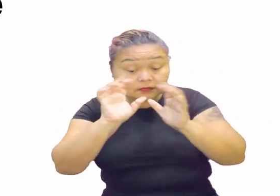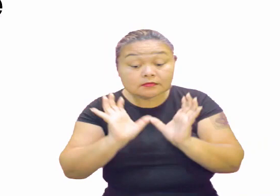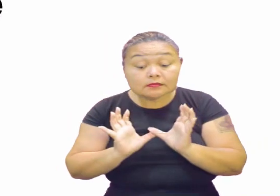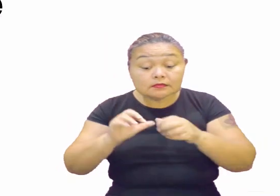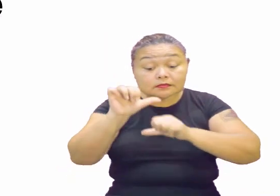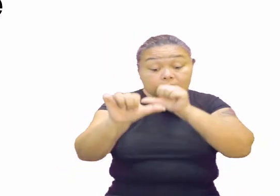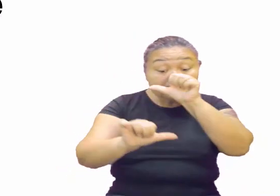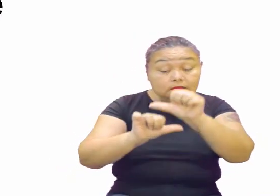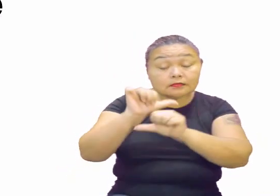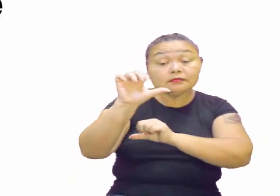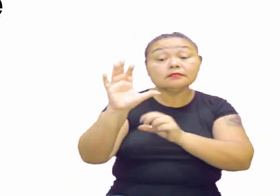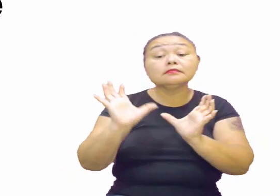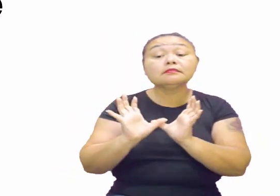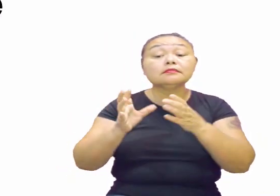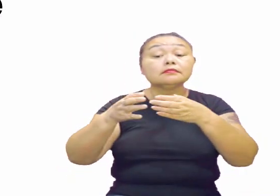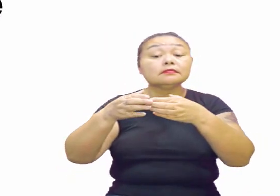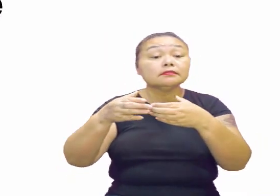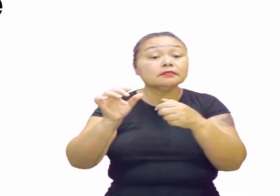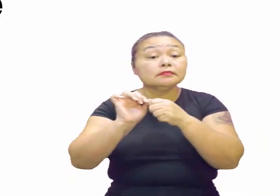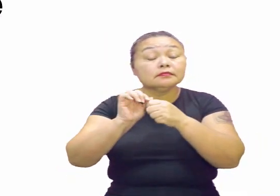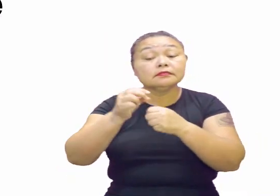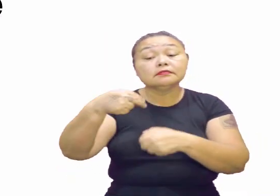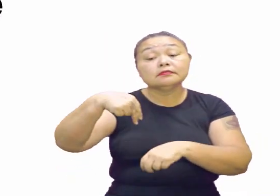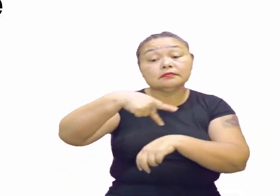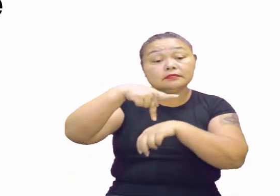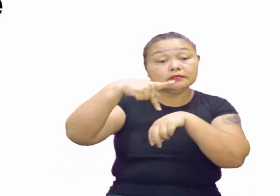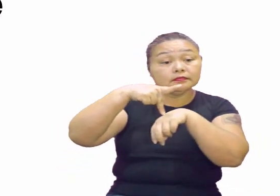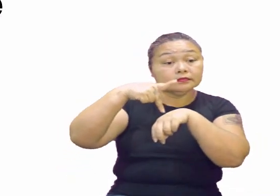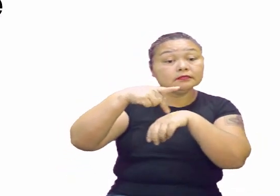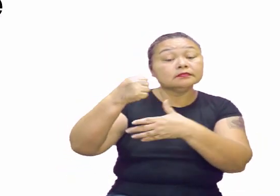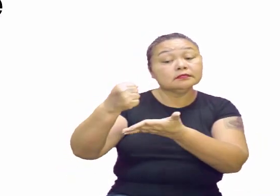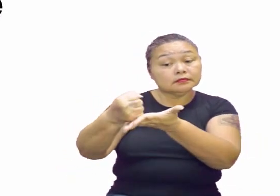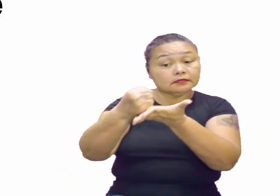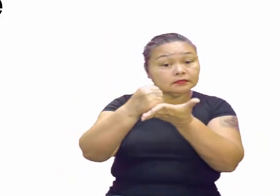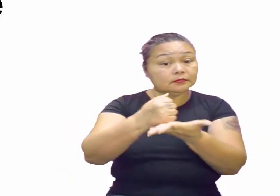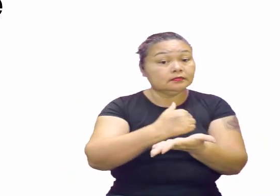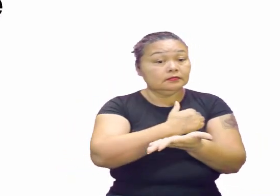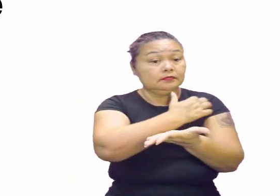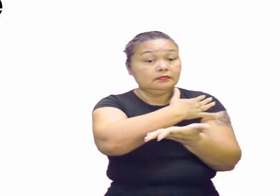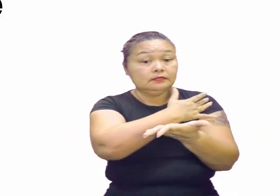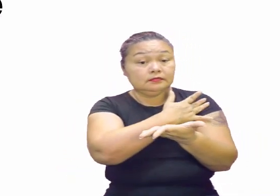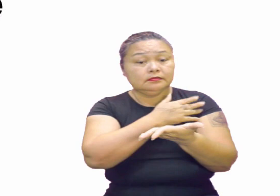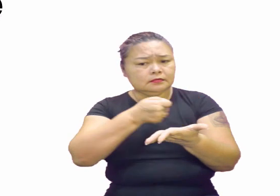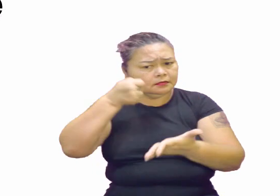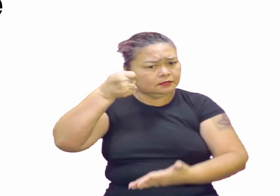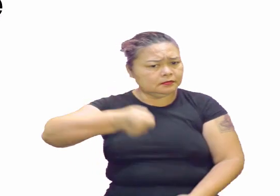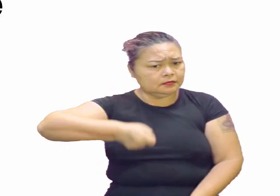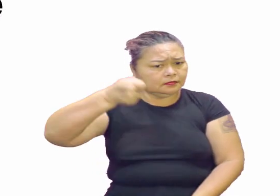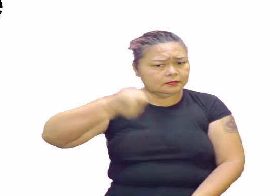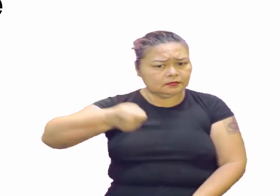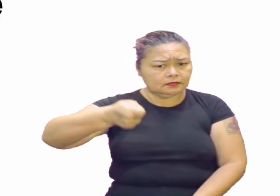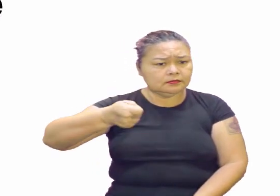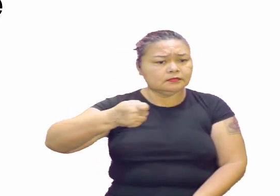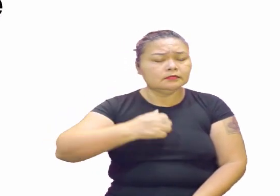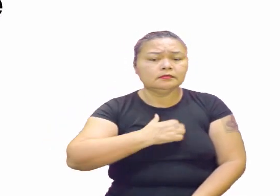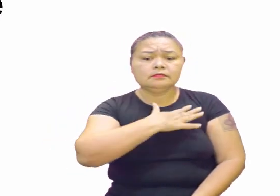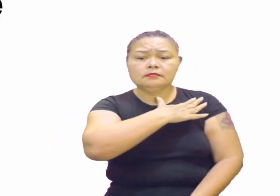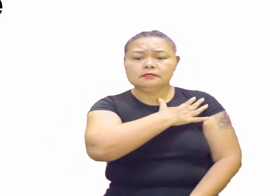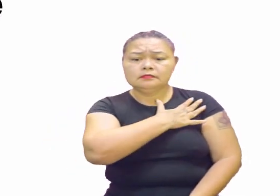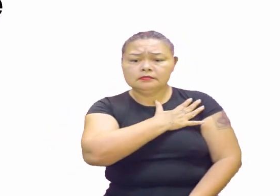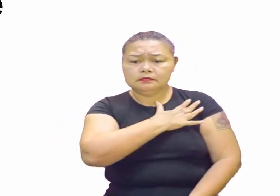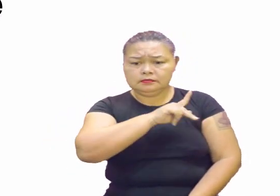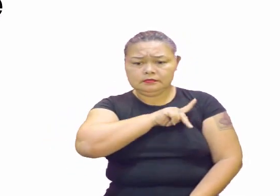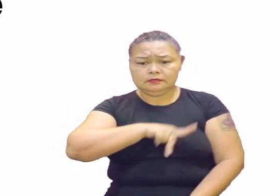em Congresso Nacional, com o apoio dos militares que pressionaram as ações do Congresso.